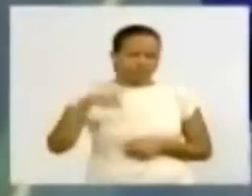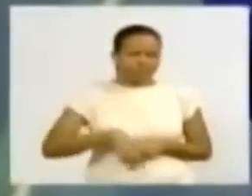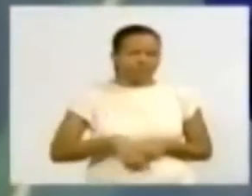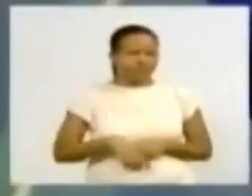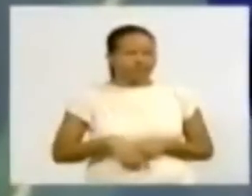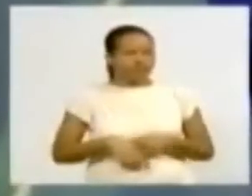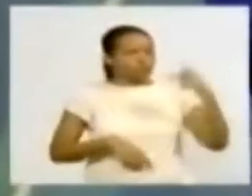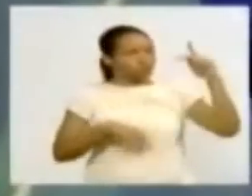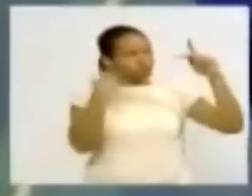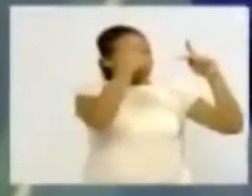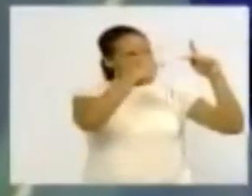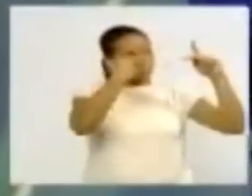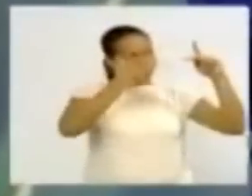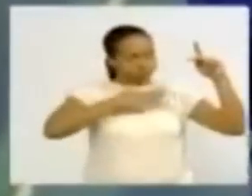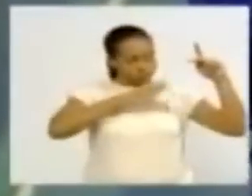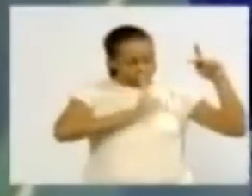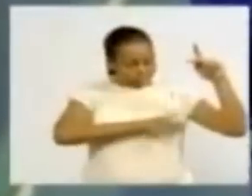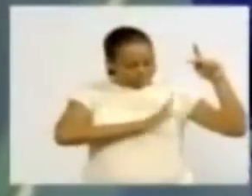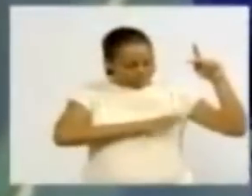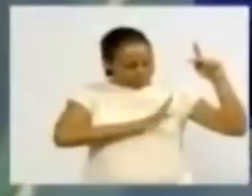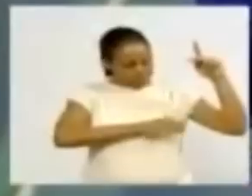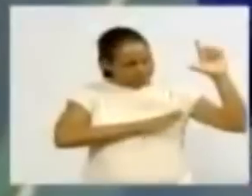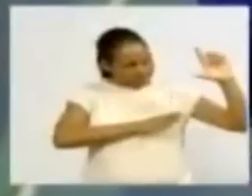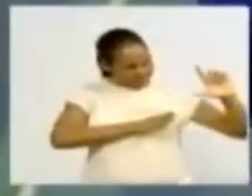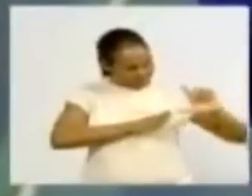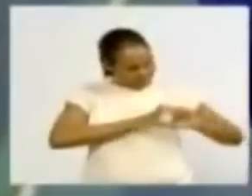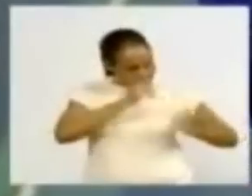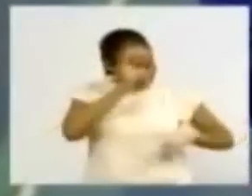é o seu rosto no meu coração.